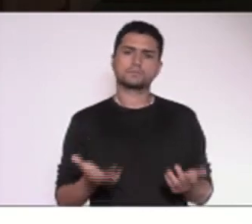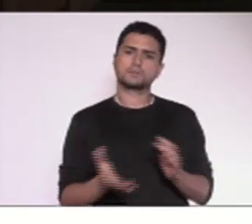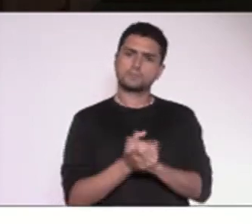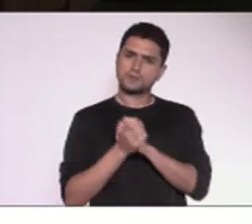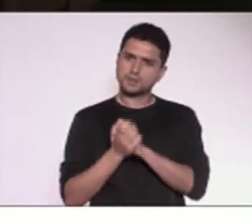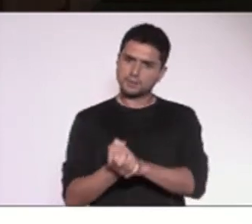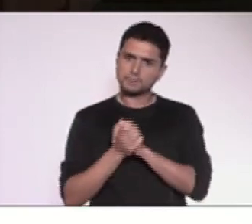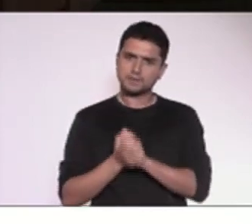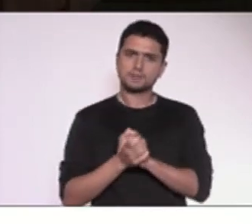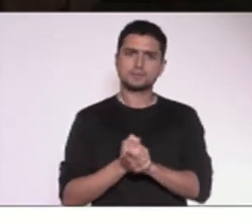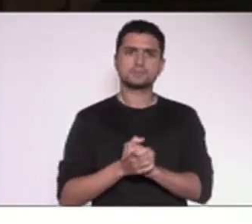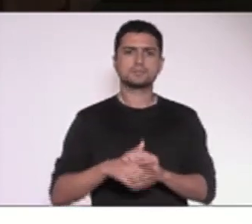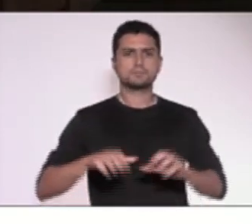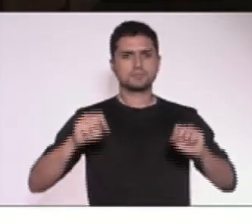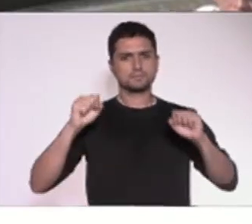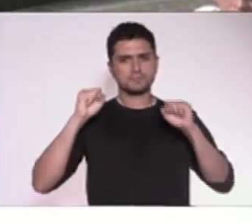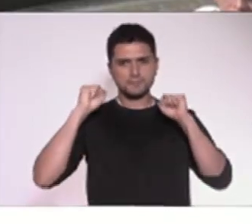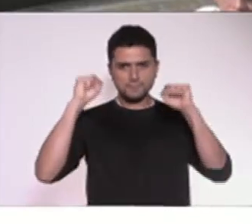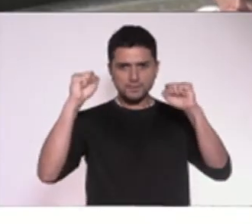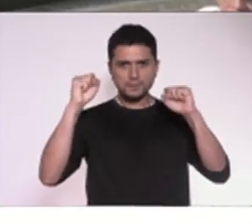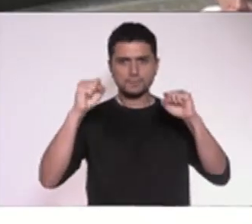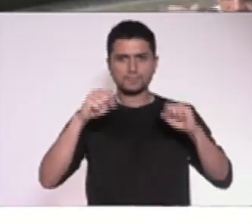viva a Polícia Civil.